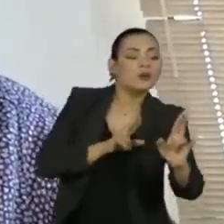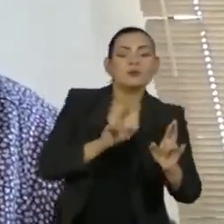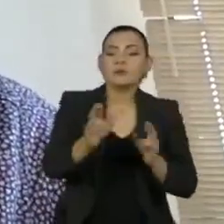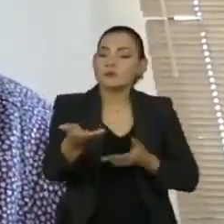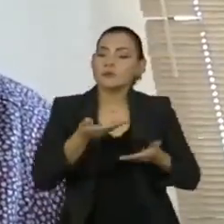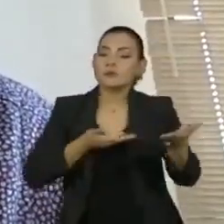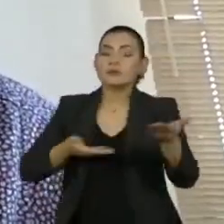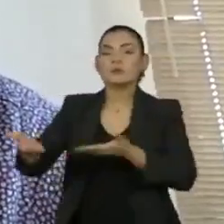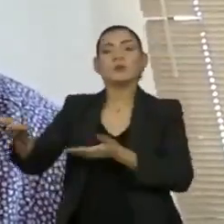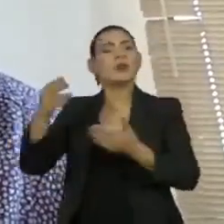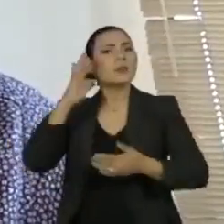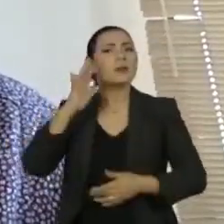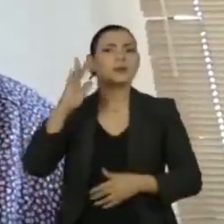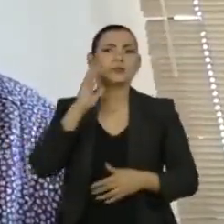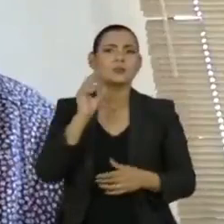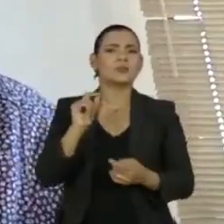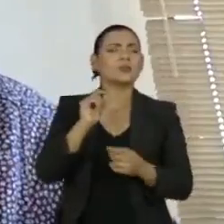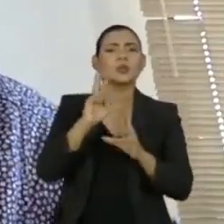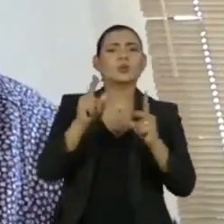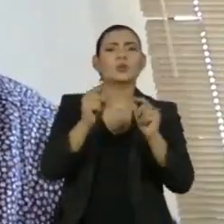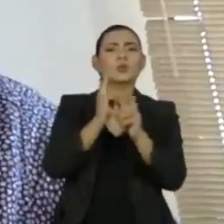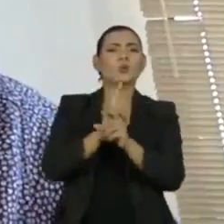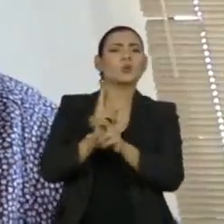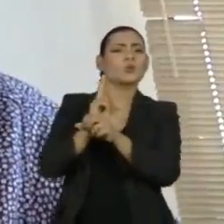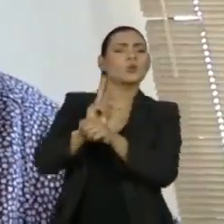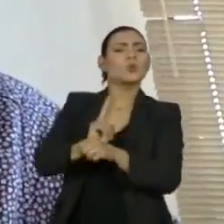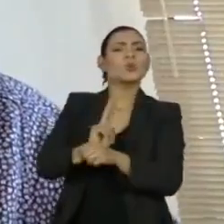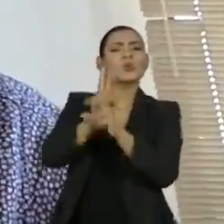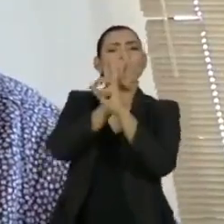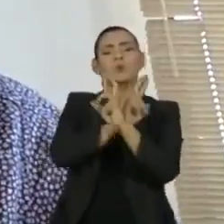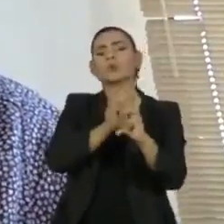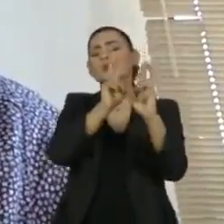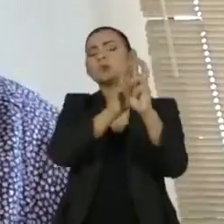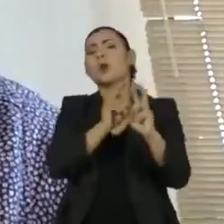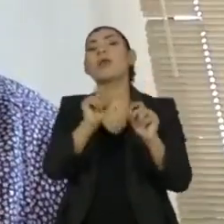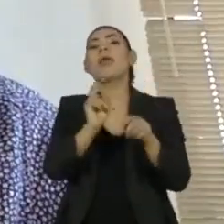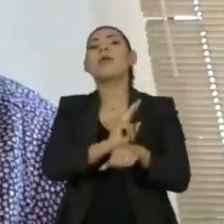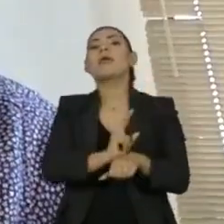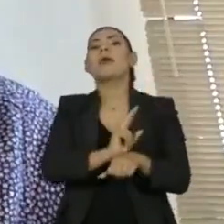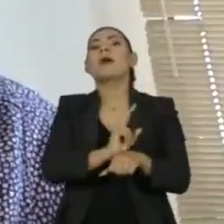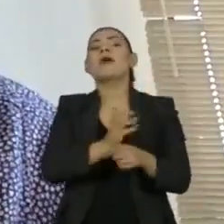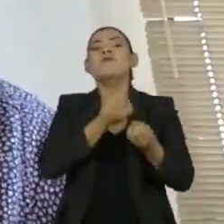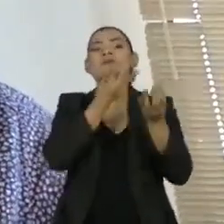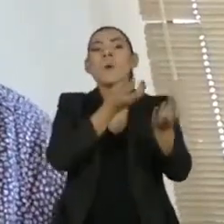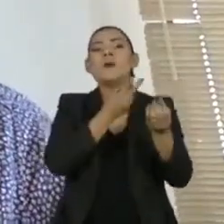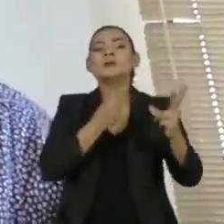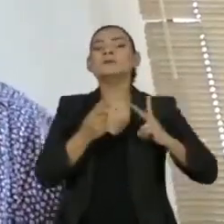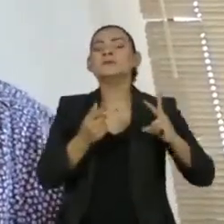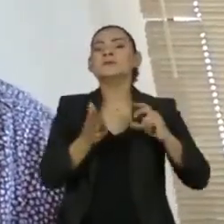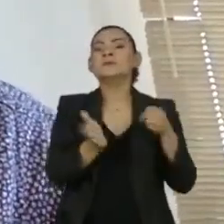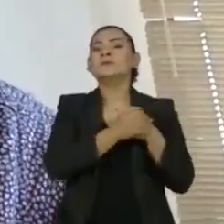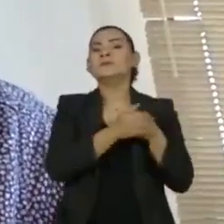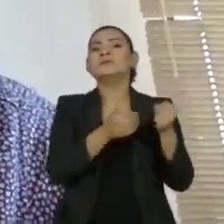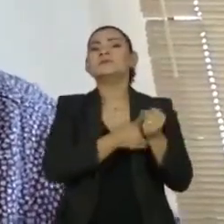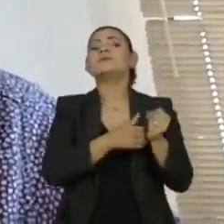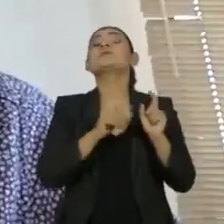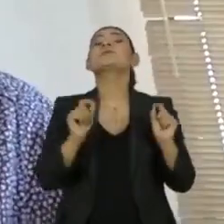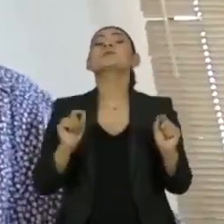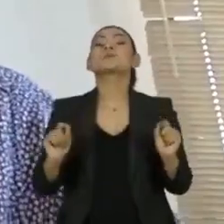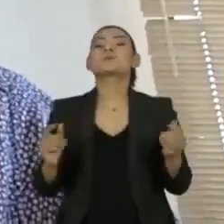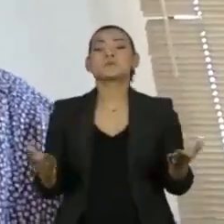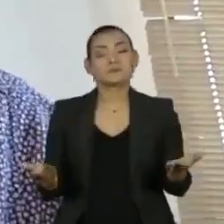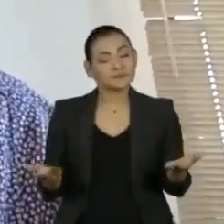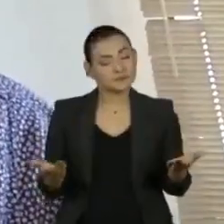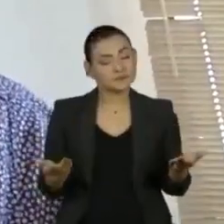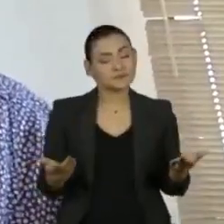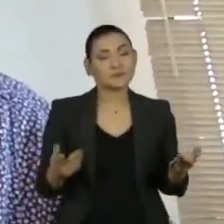dispositivos podendo nos escutar e monitorar o tempo todo. Quem serão os guardiões dessas informações que estarão trafegando em tempo real?